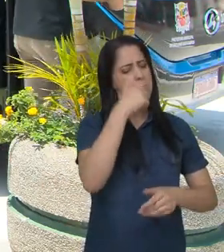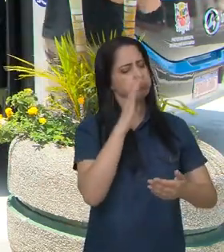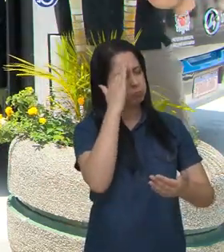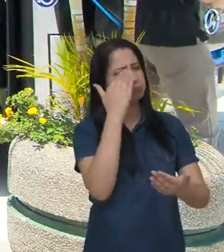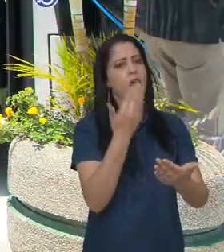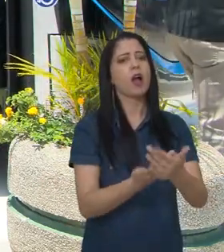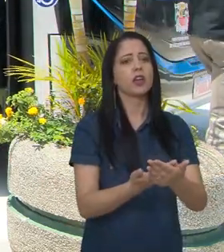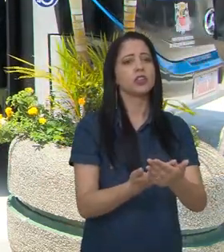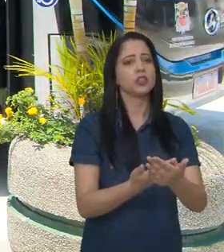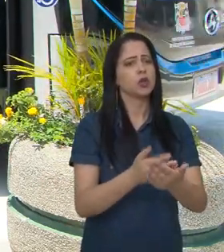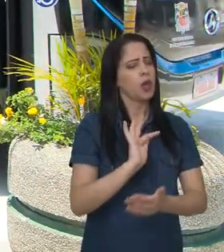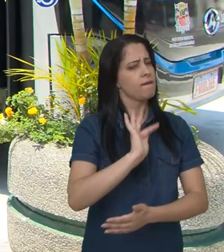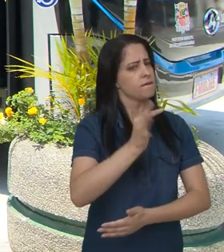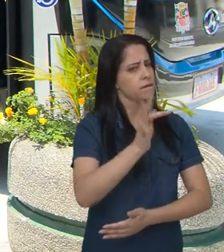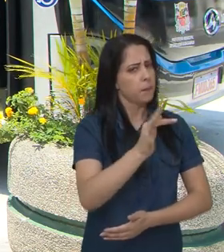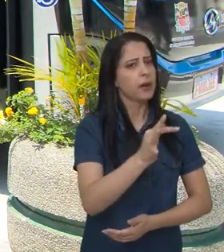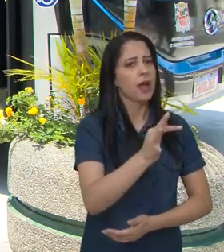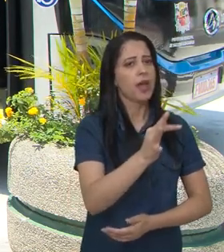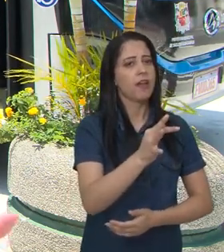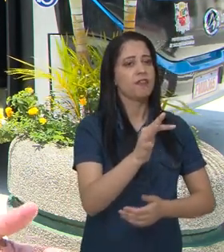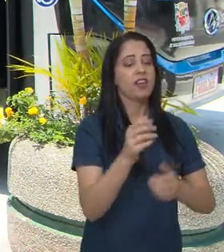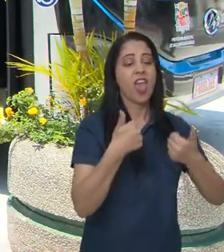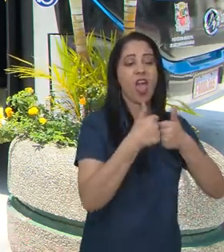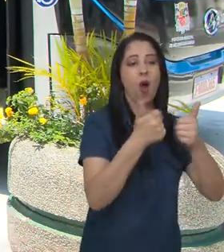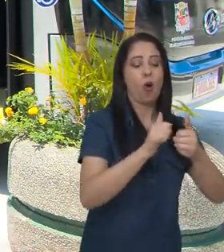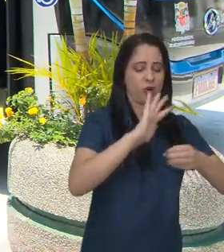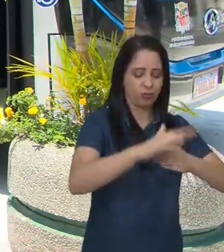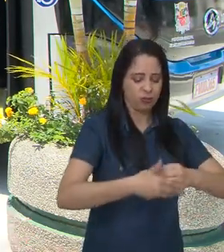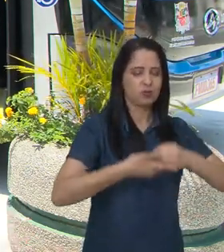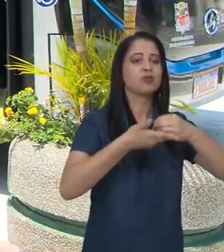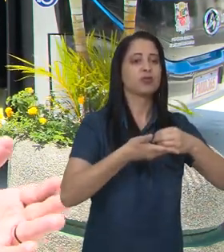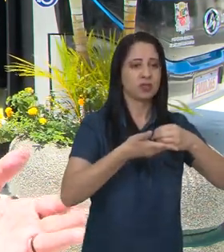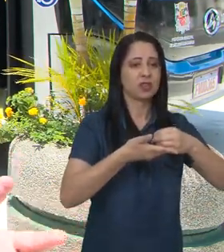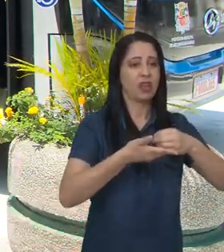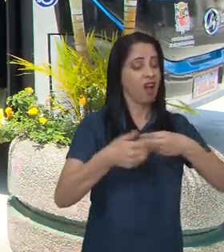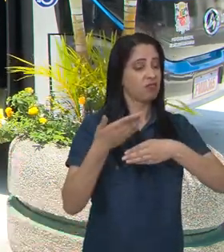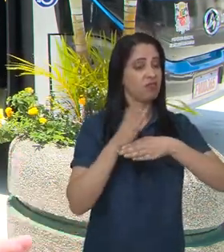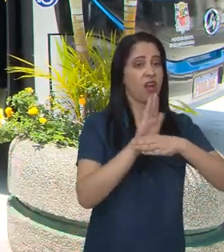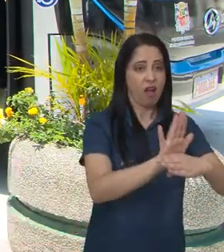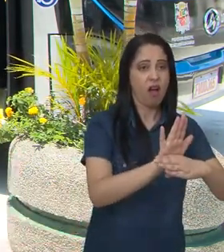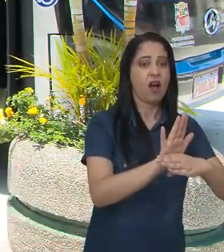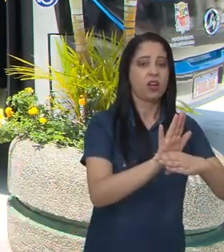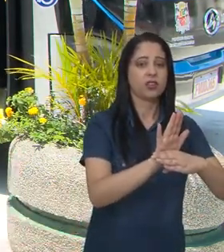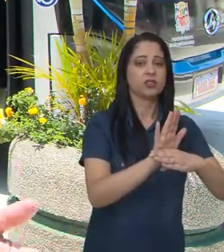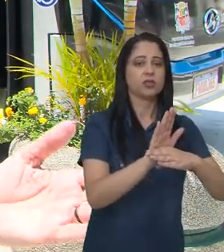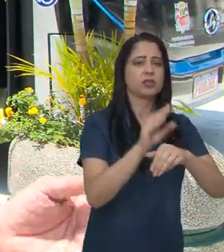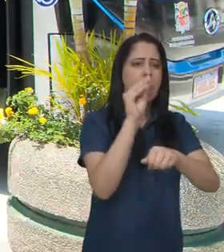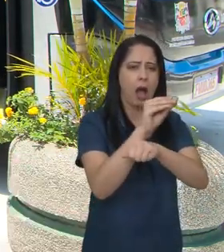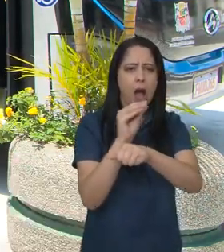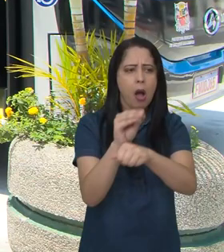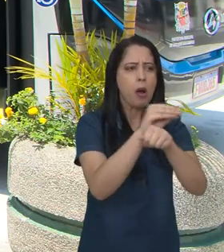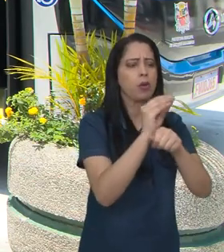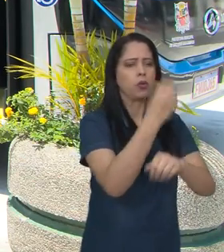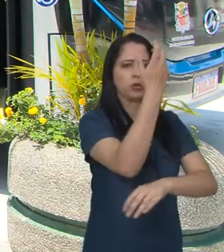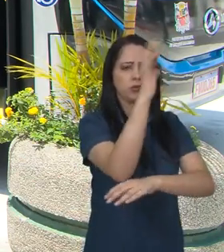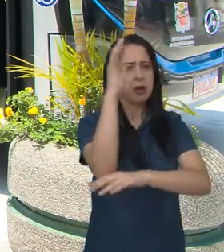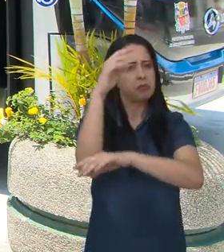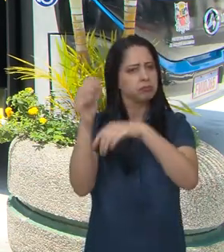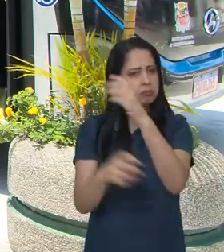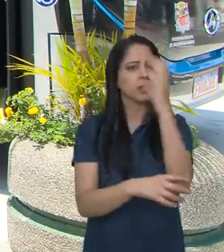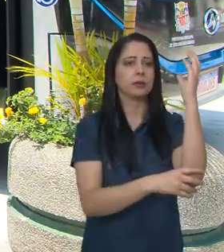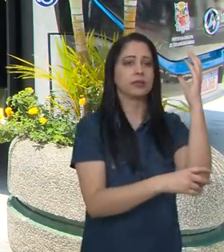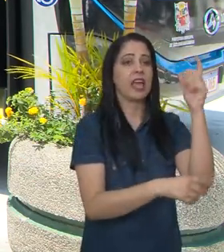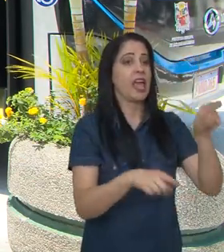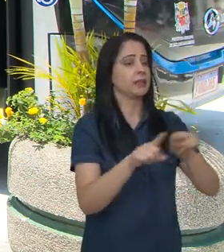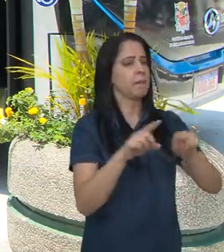confiante que nós teremos em breve ônibus sustentáveis que vão ajudar também aí na questão do meio ambiente mas